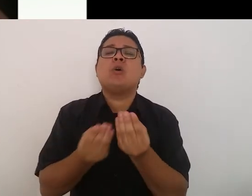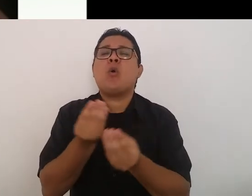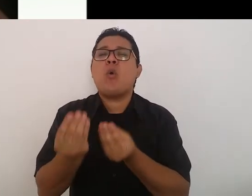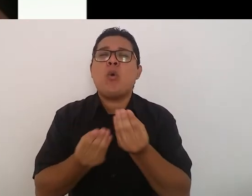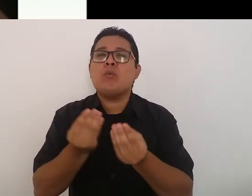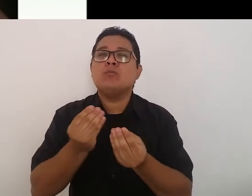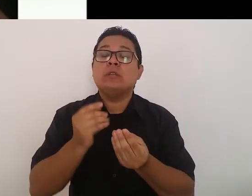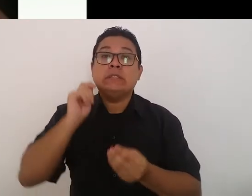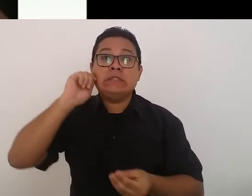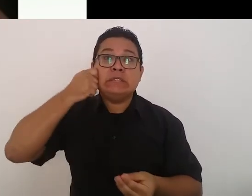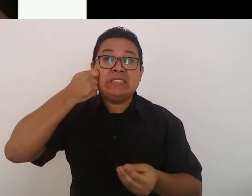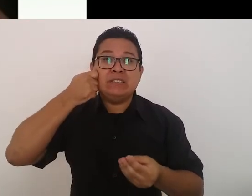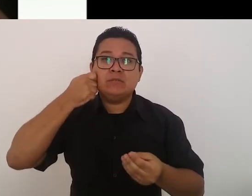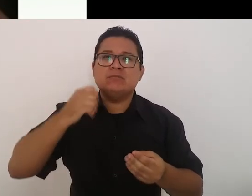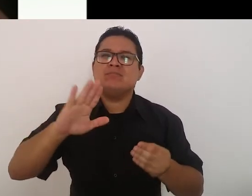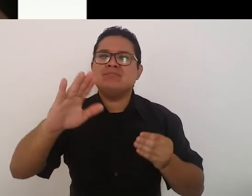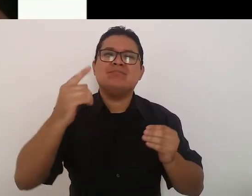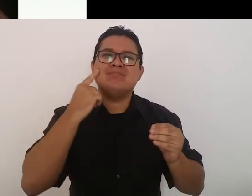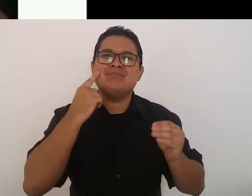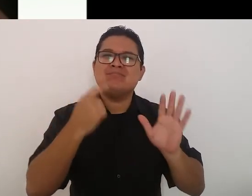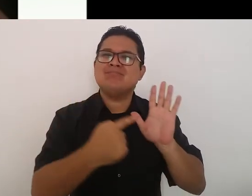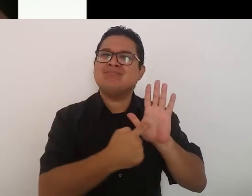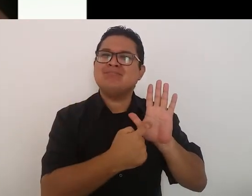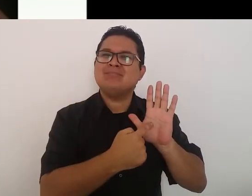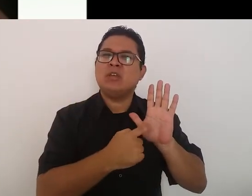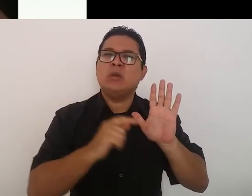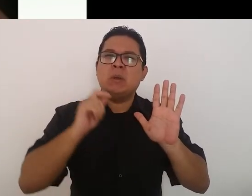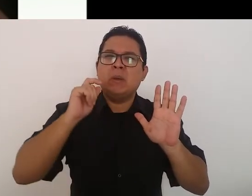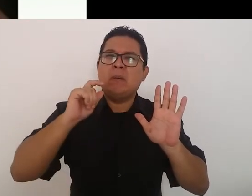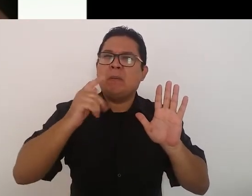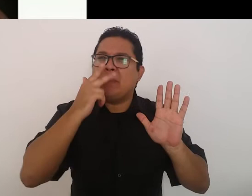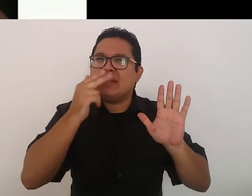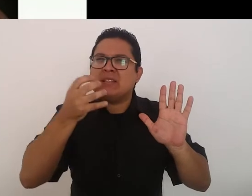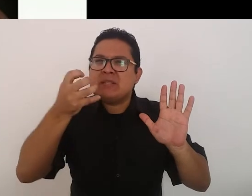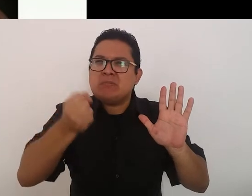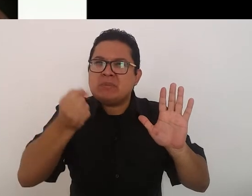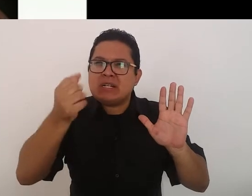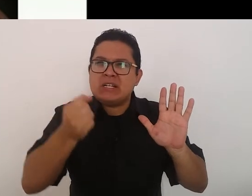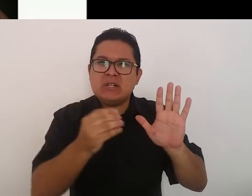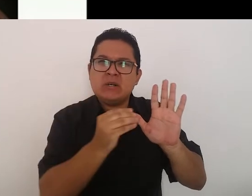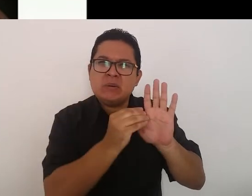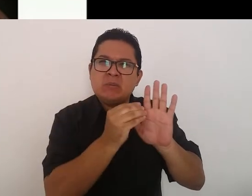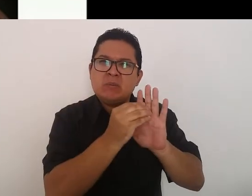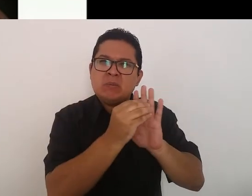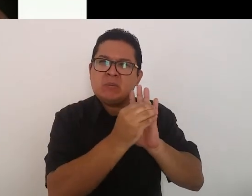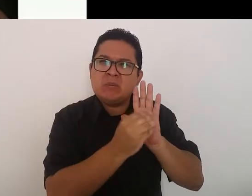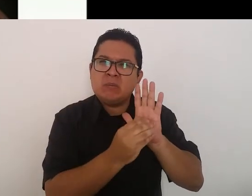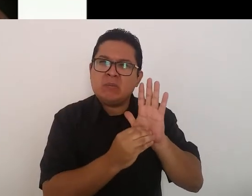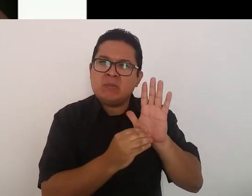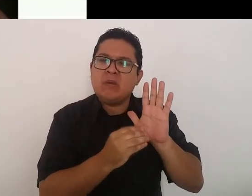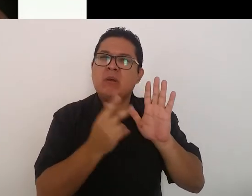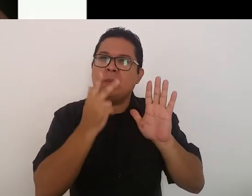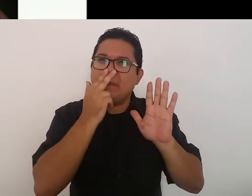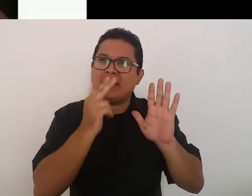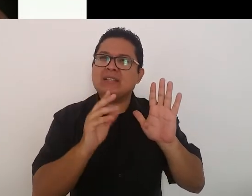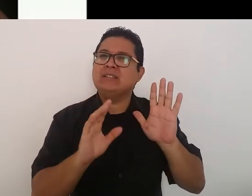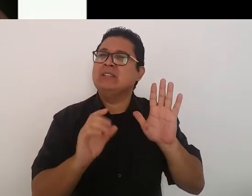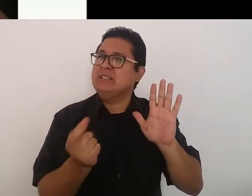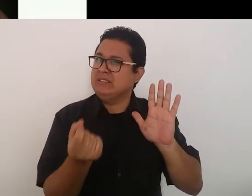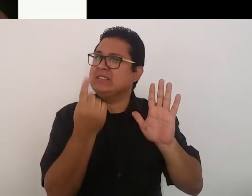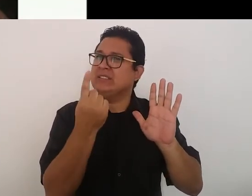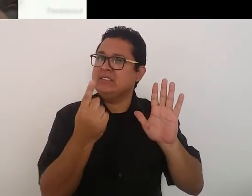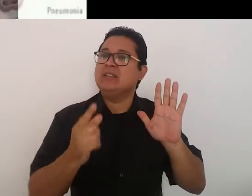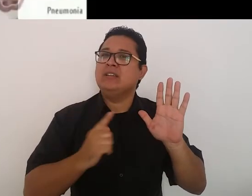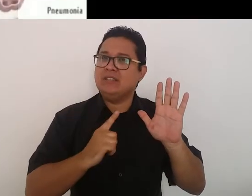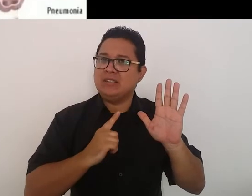coisas assim esbranquiçadas, é porque tem coisa no pulmão que não deveria ter. É isso. E a gente